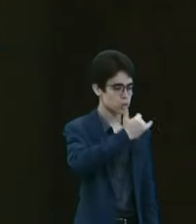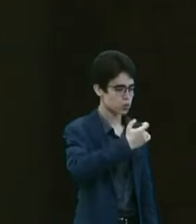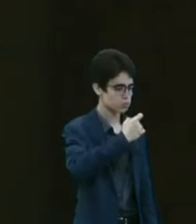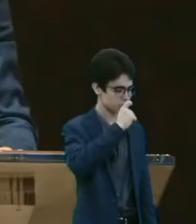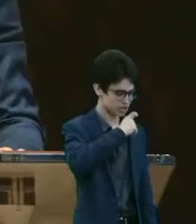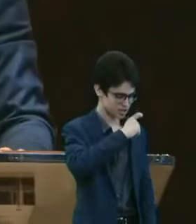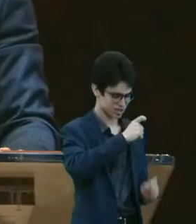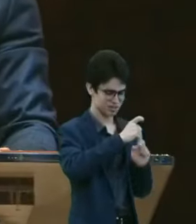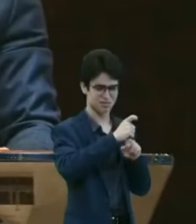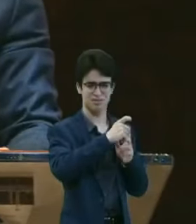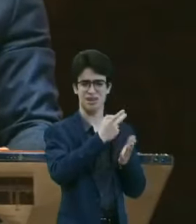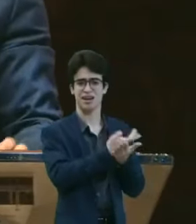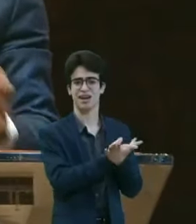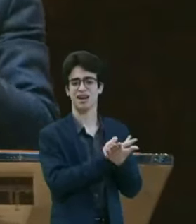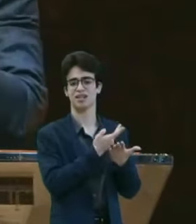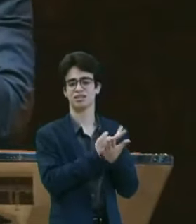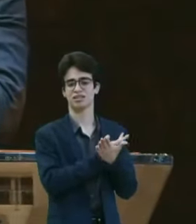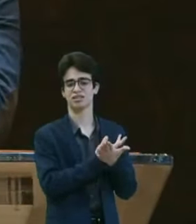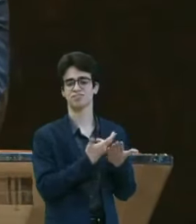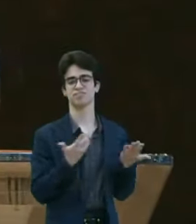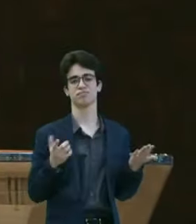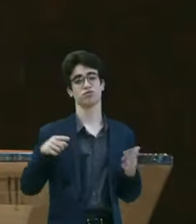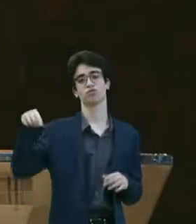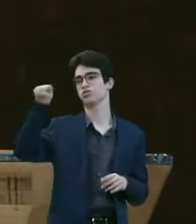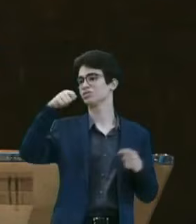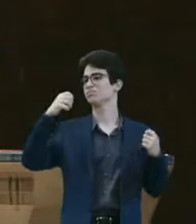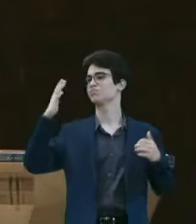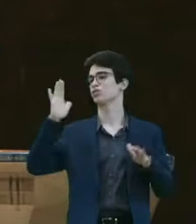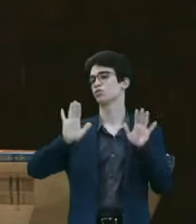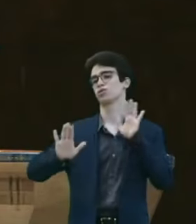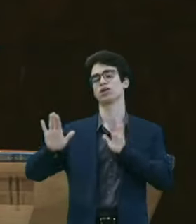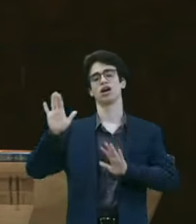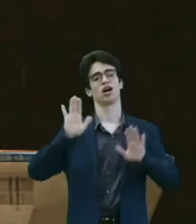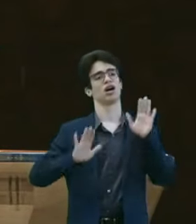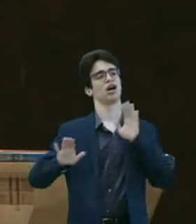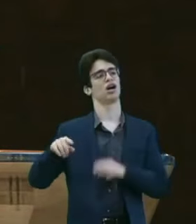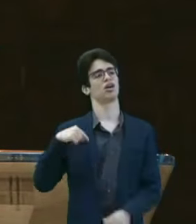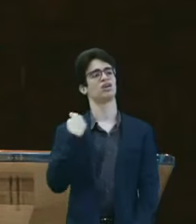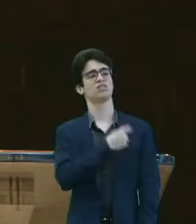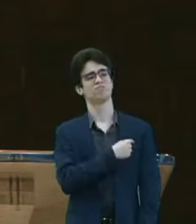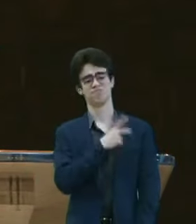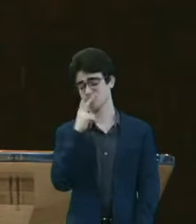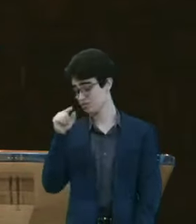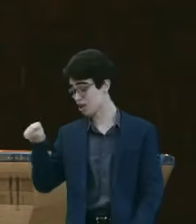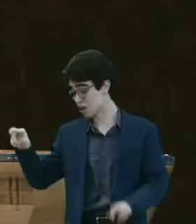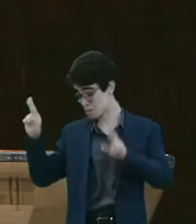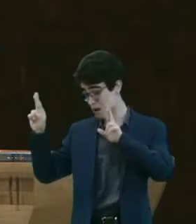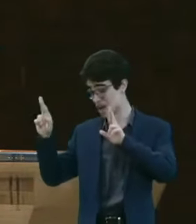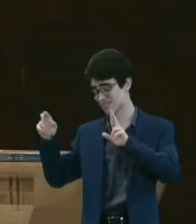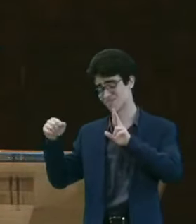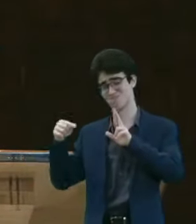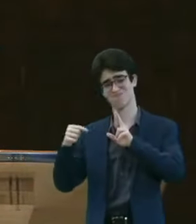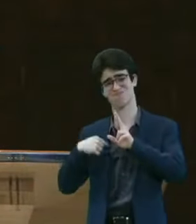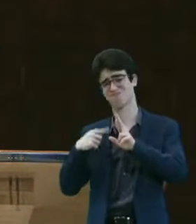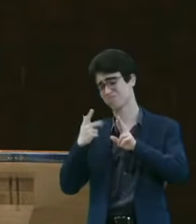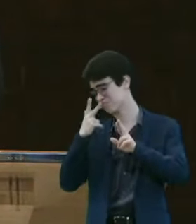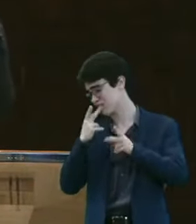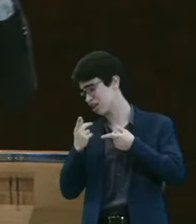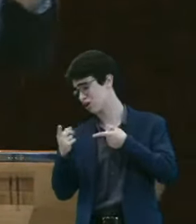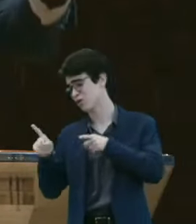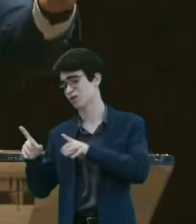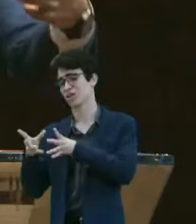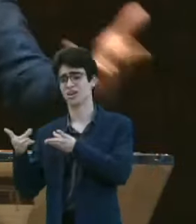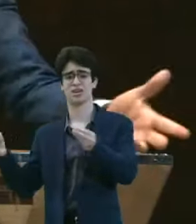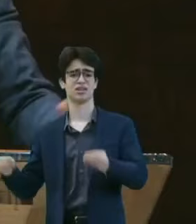são infundadas. Meu irmão, cuidado. Eu e você, nós vamos frustrar expectativas. Nós